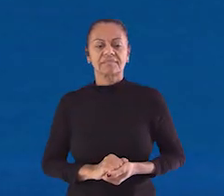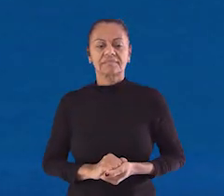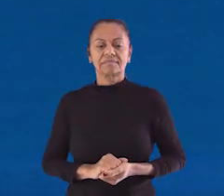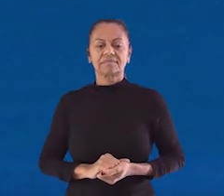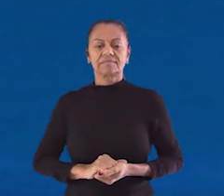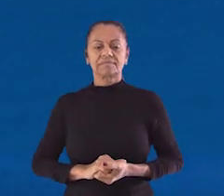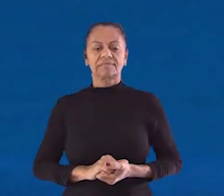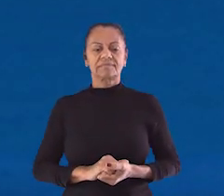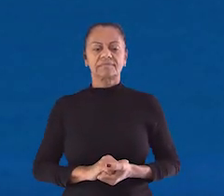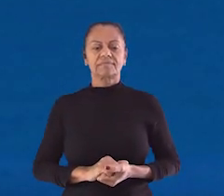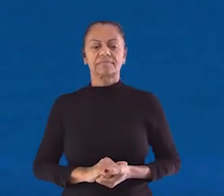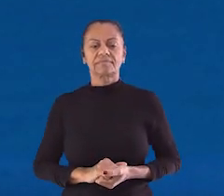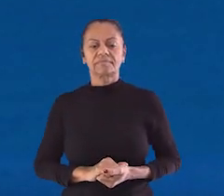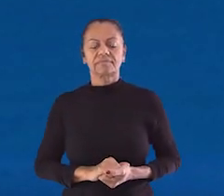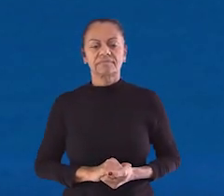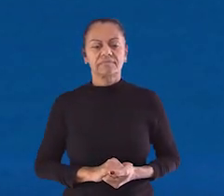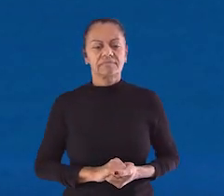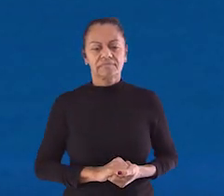pote.